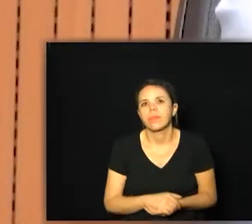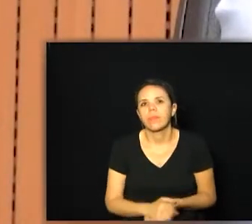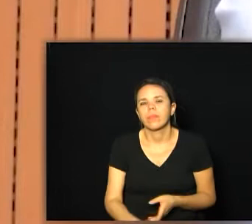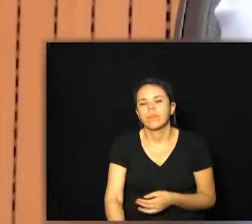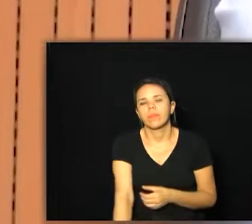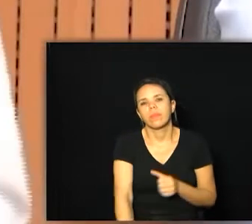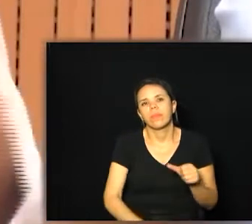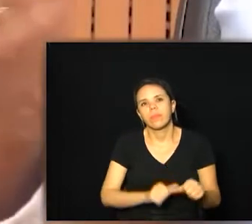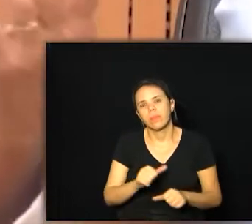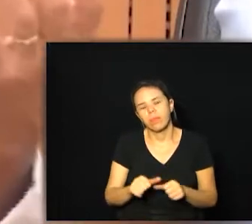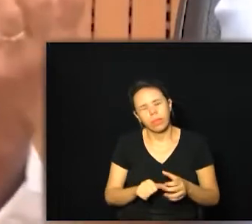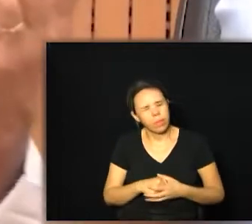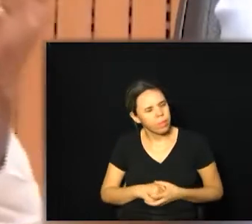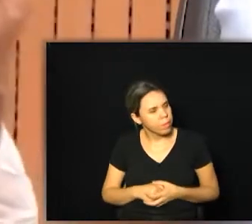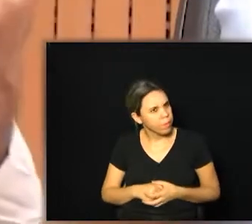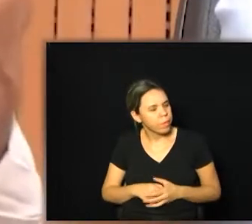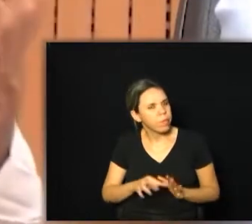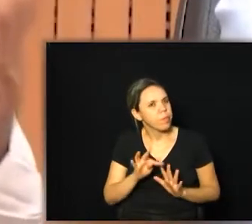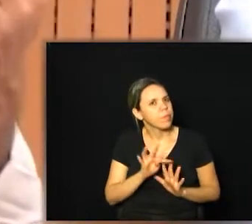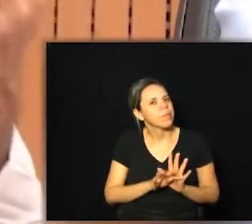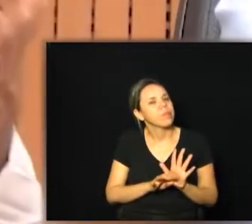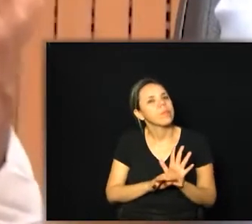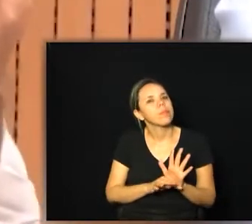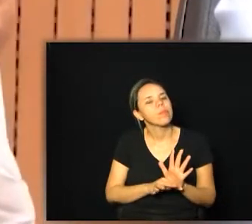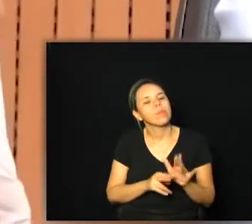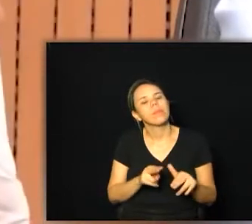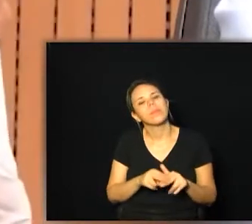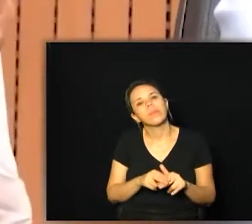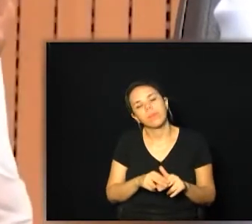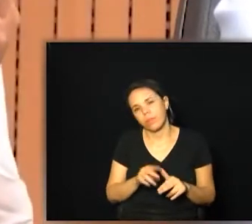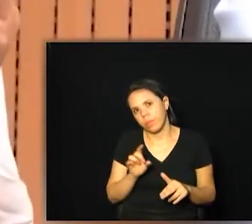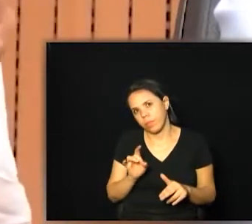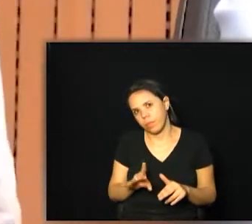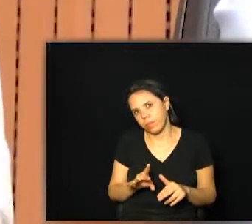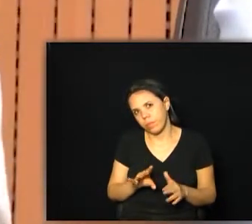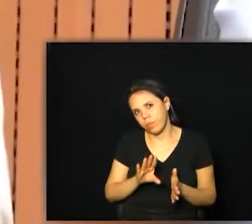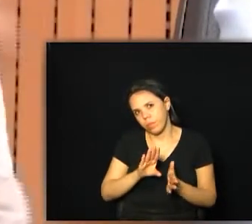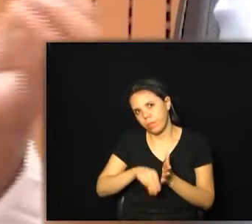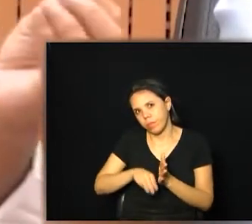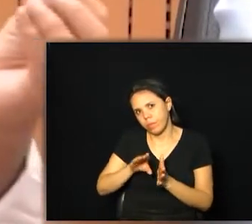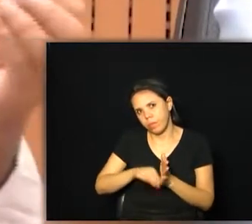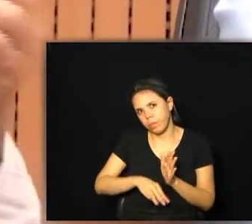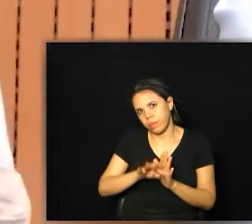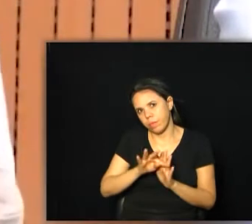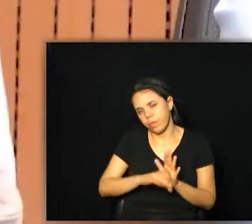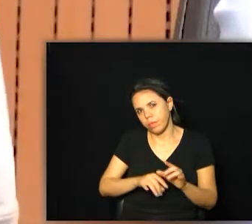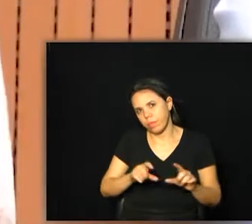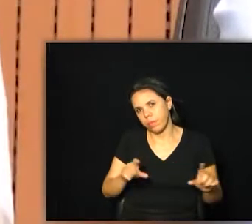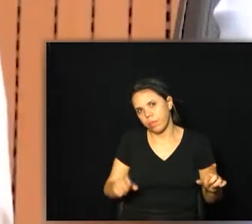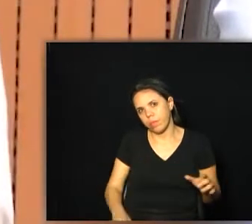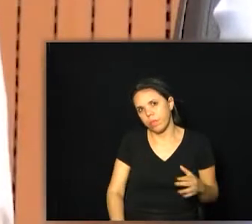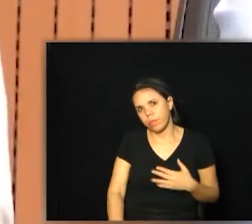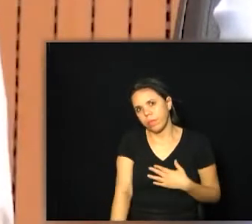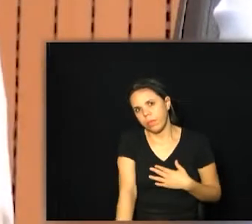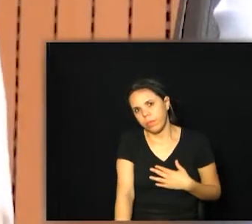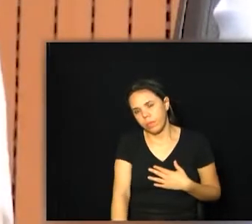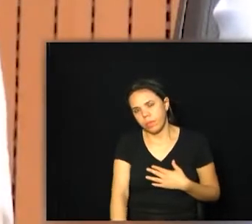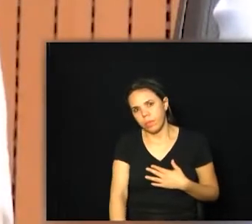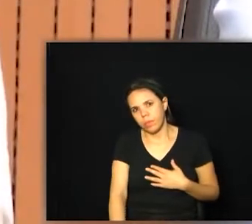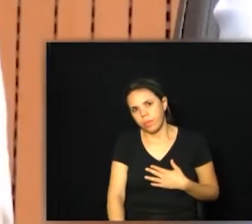a alteração da redação se dá apenas eliminando o texto que dizia que